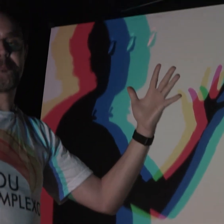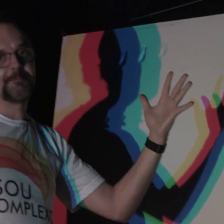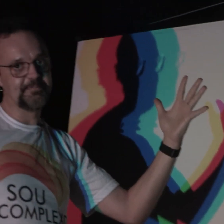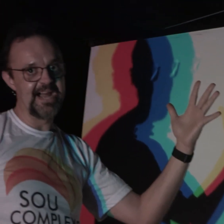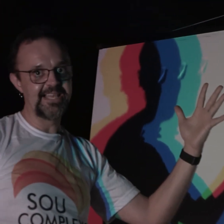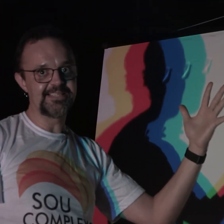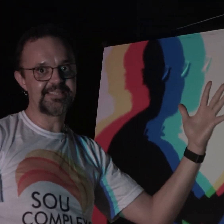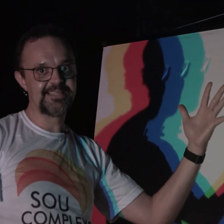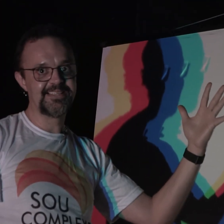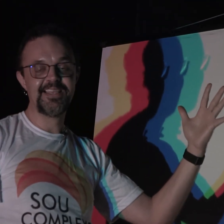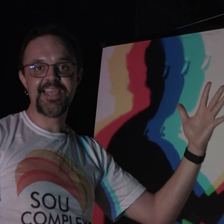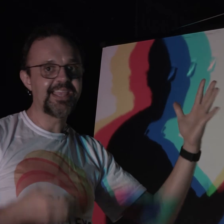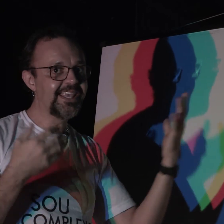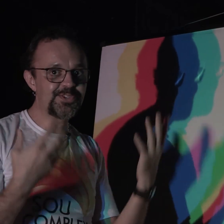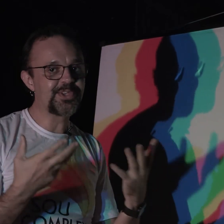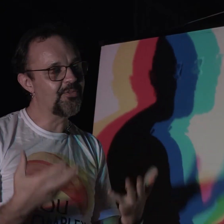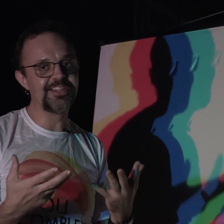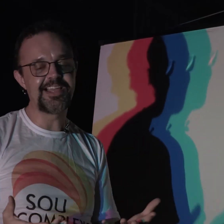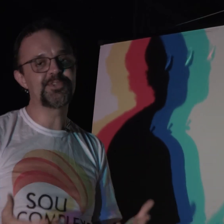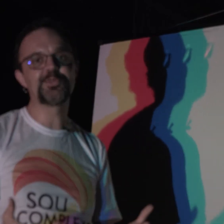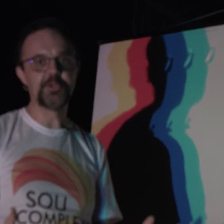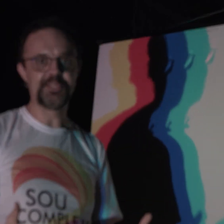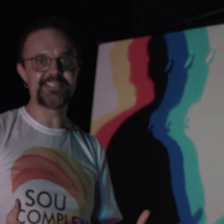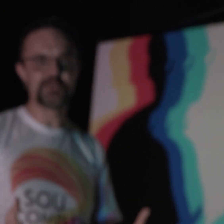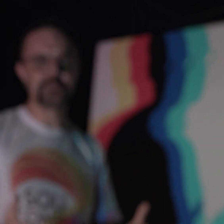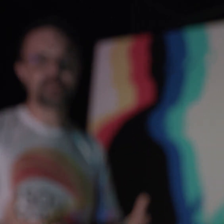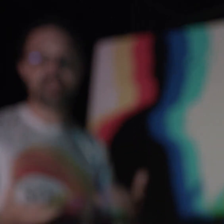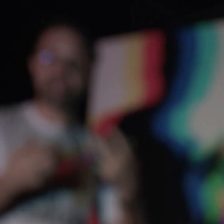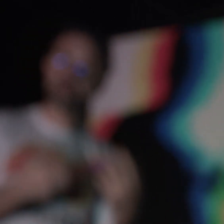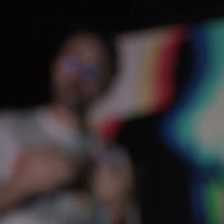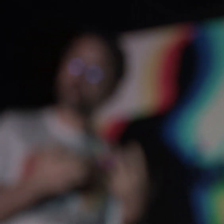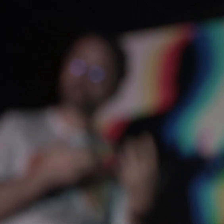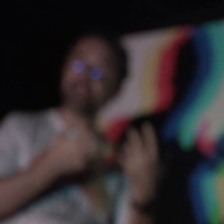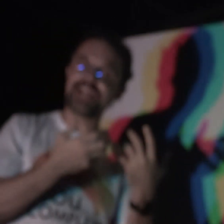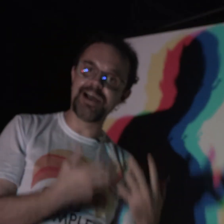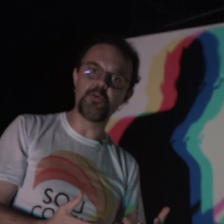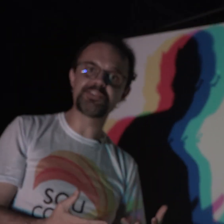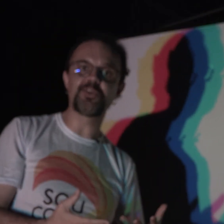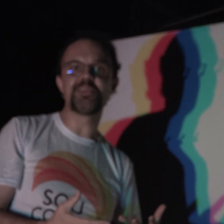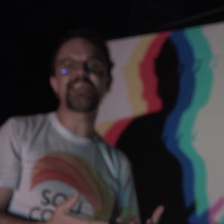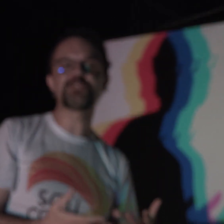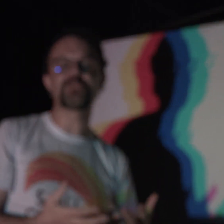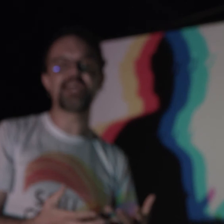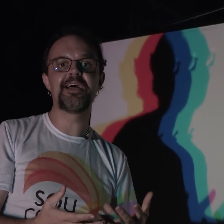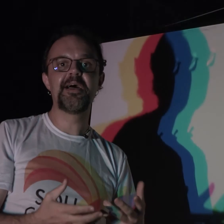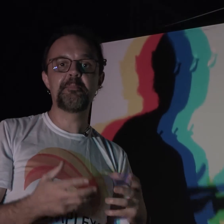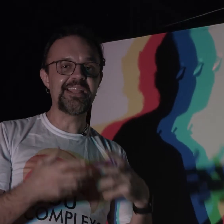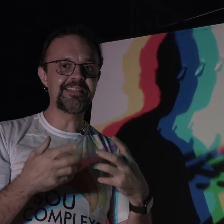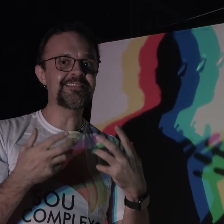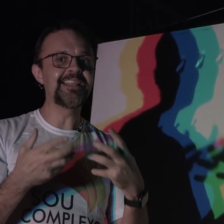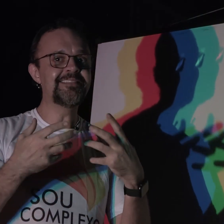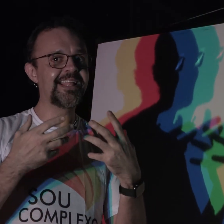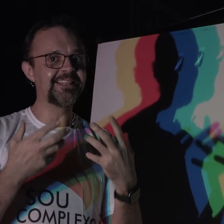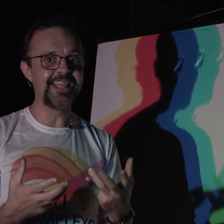transparente, primárias. Isso que é o fantástico da iluminação. Isso que é muito legal você começar a estudar